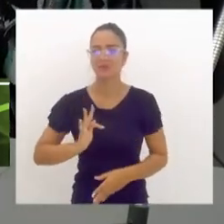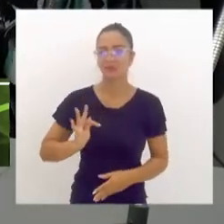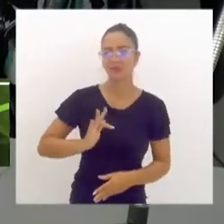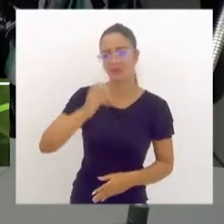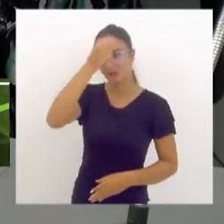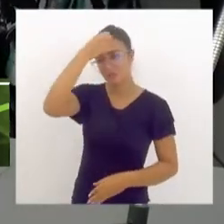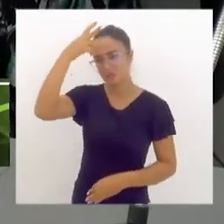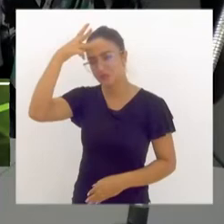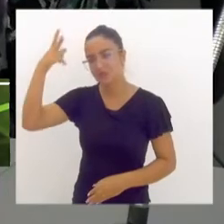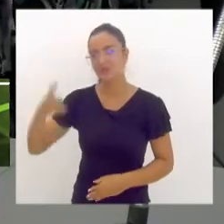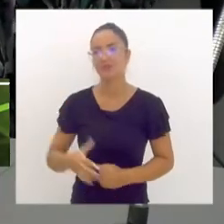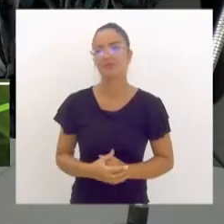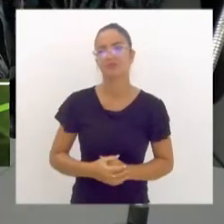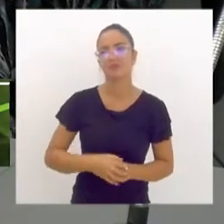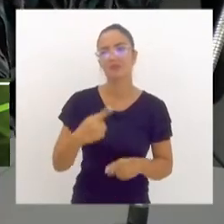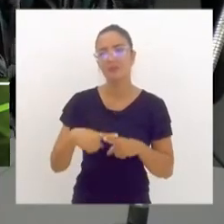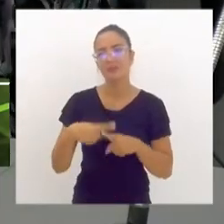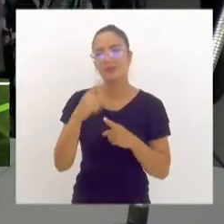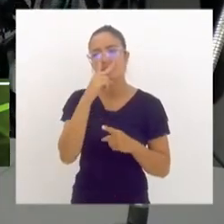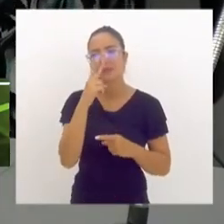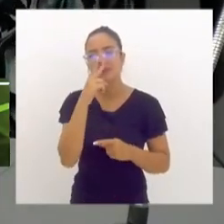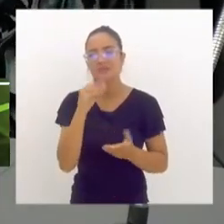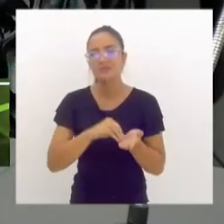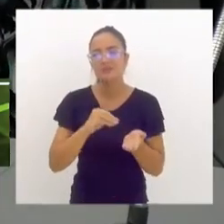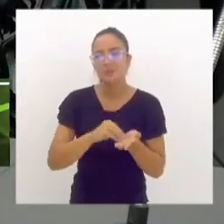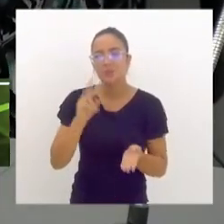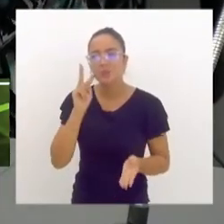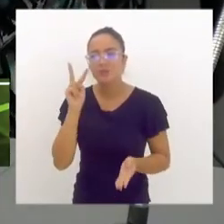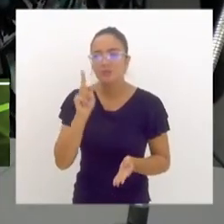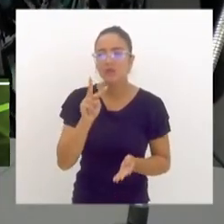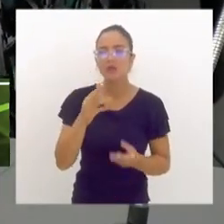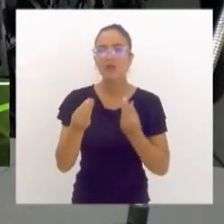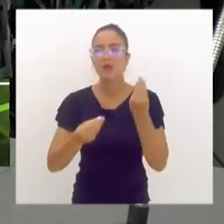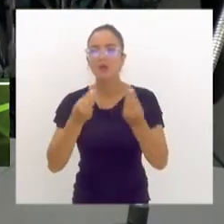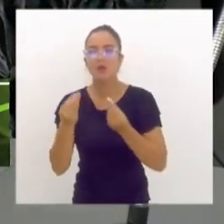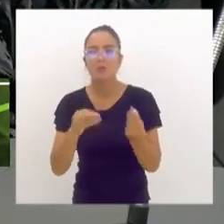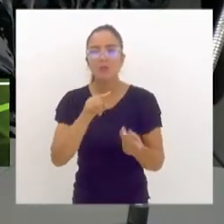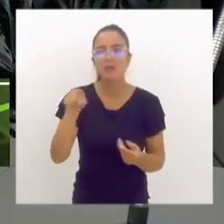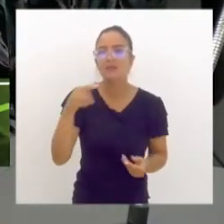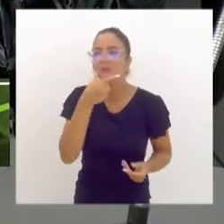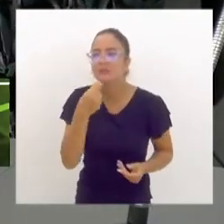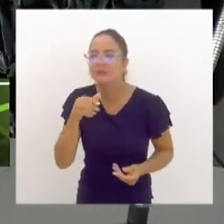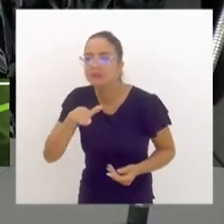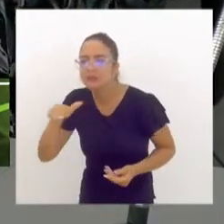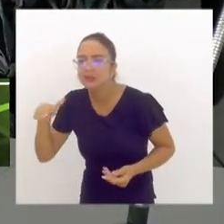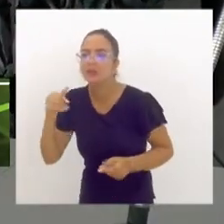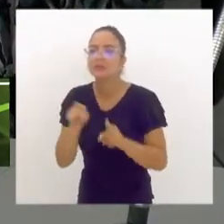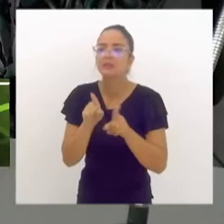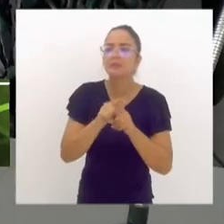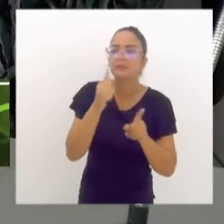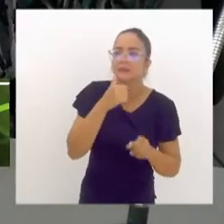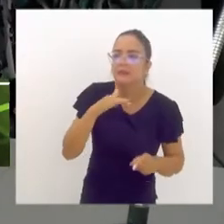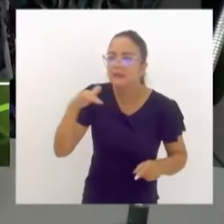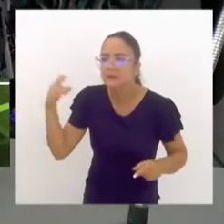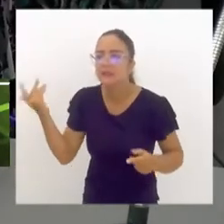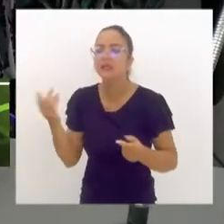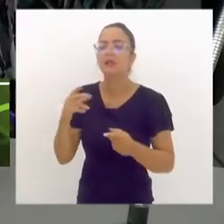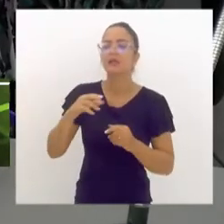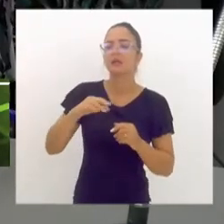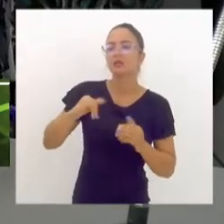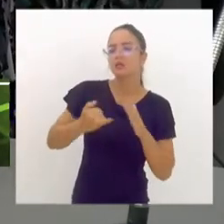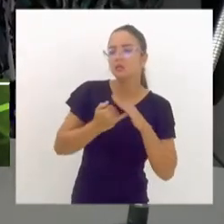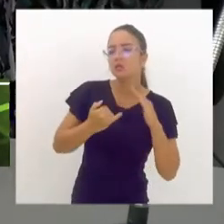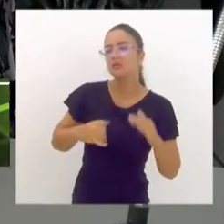de observar como está a situação dos meninos e meninas que estão nas instituições privadas, que a